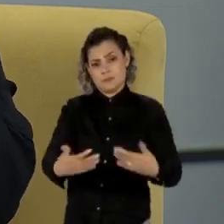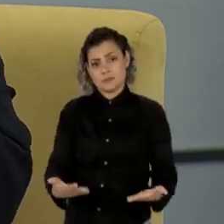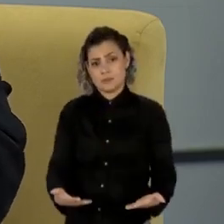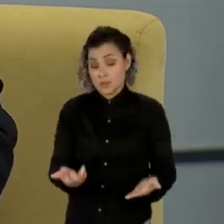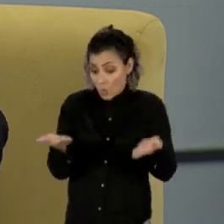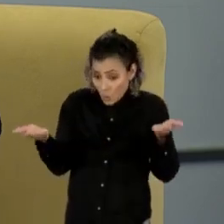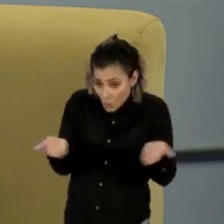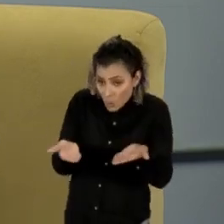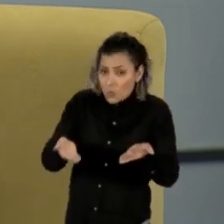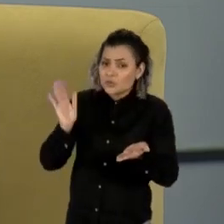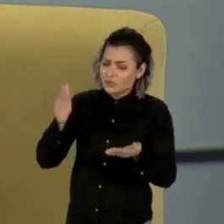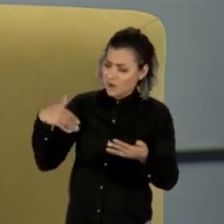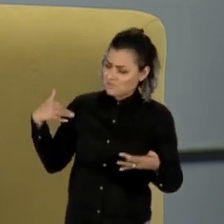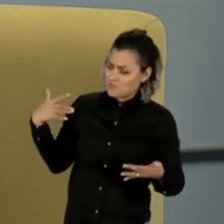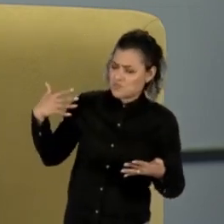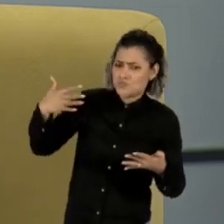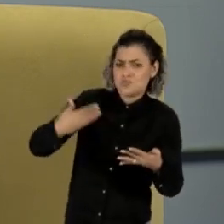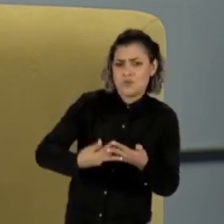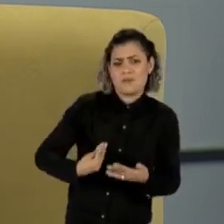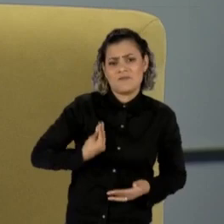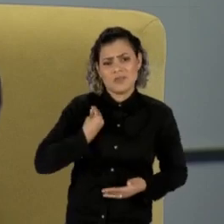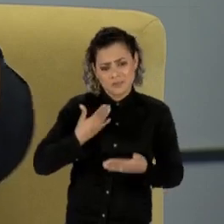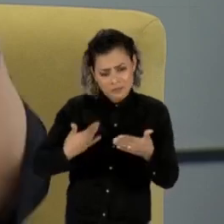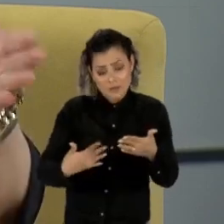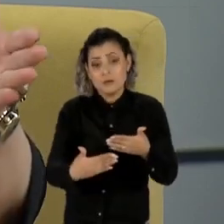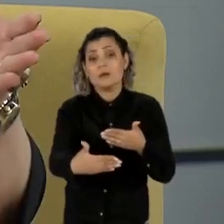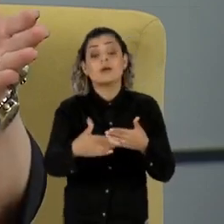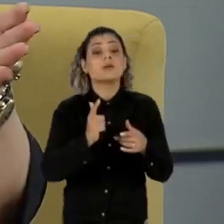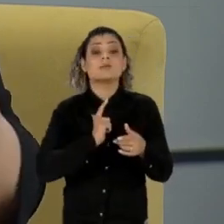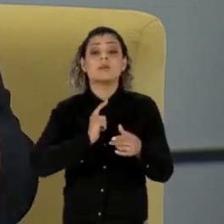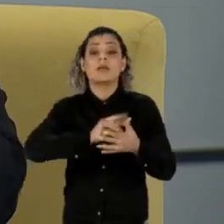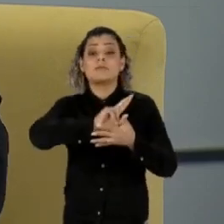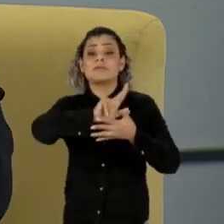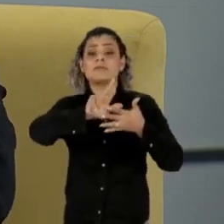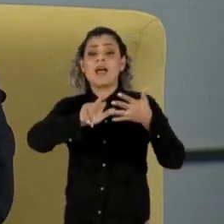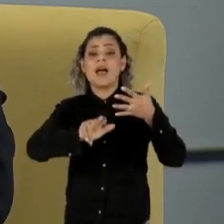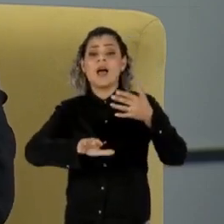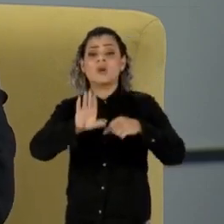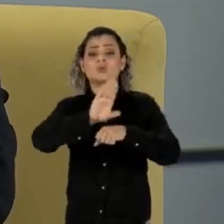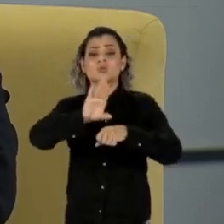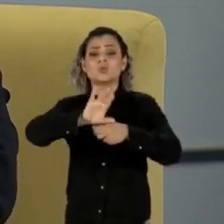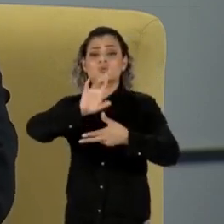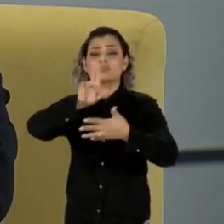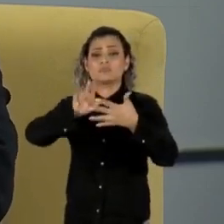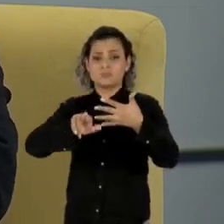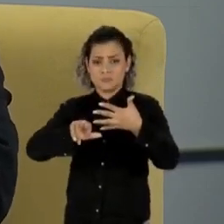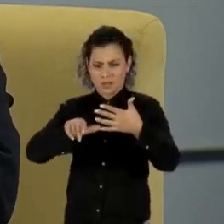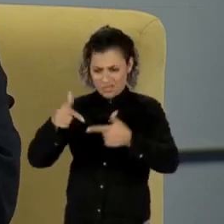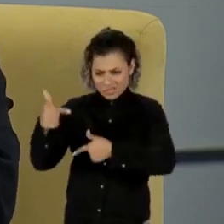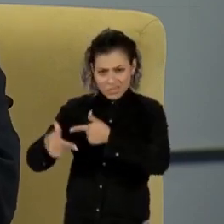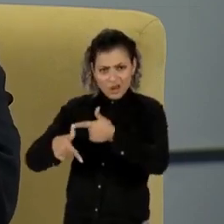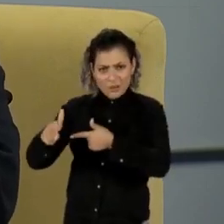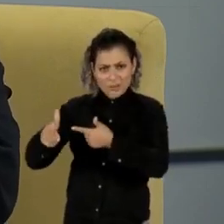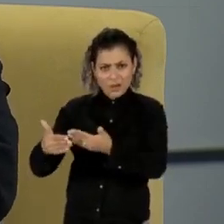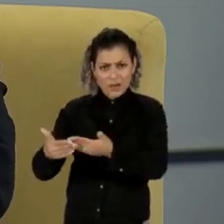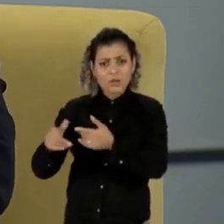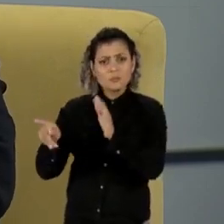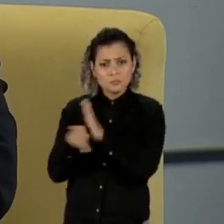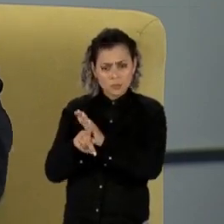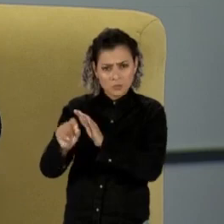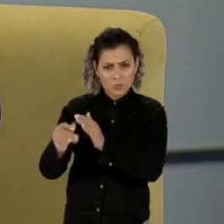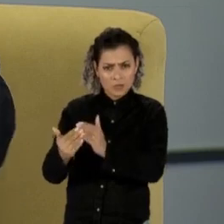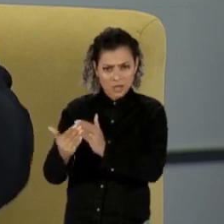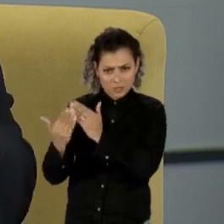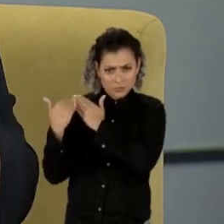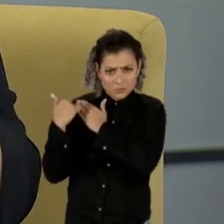ao longo da nossa carreira várias atividades então carreira não é cargo e carreira não